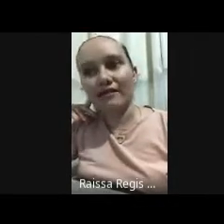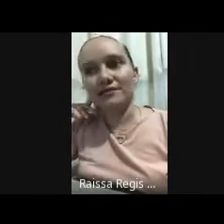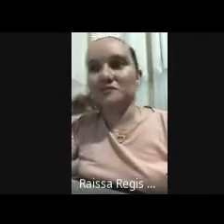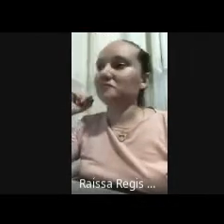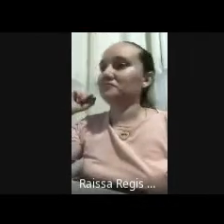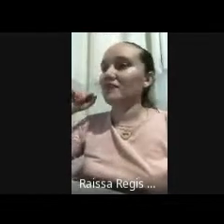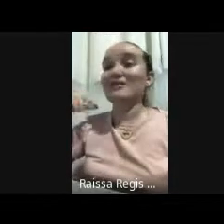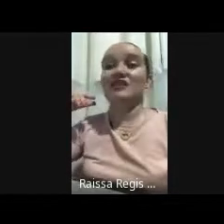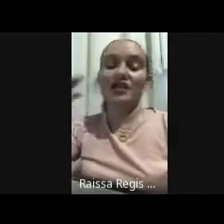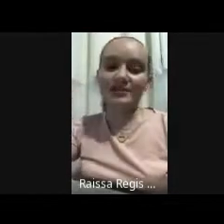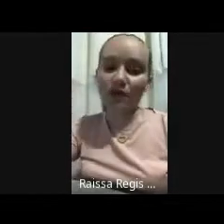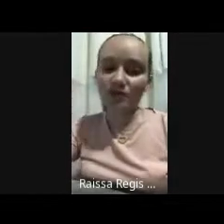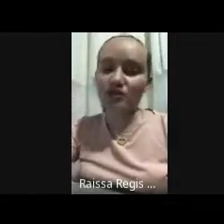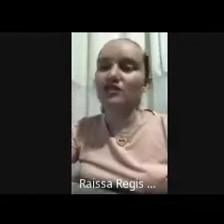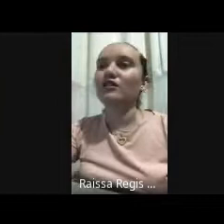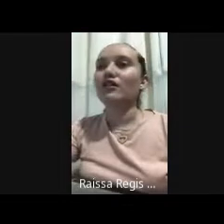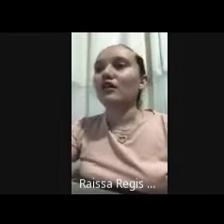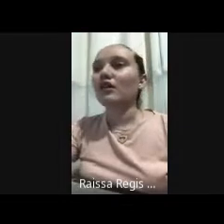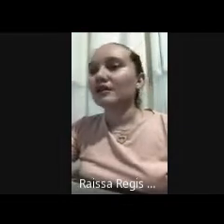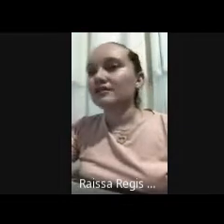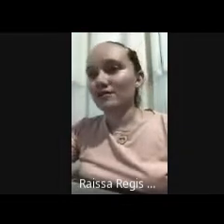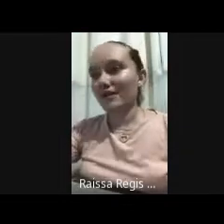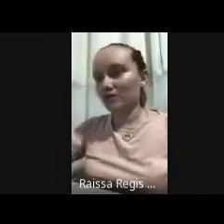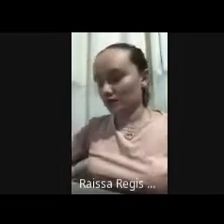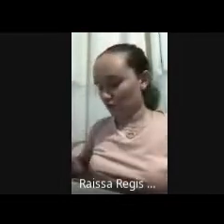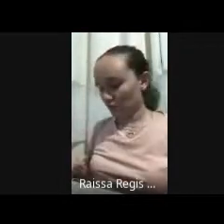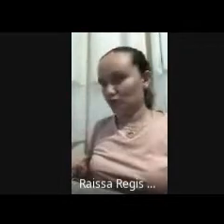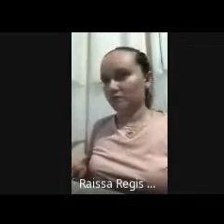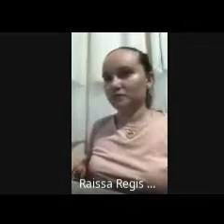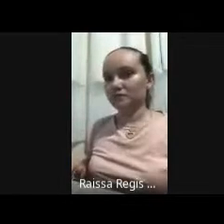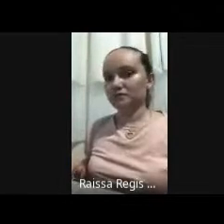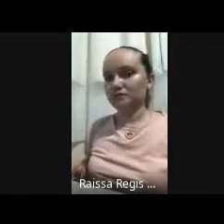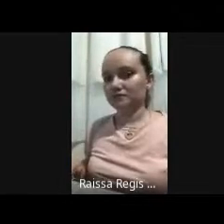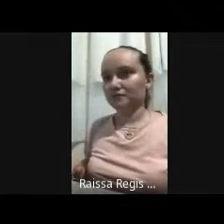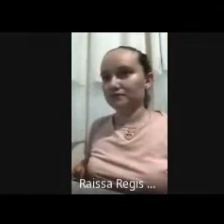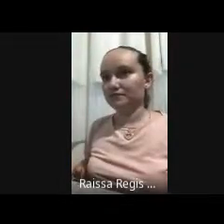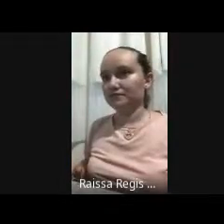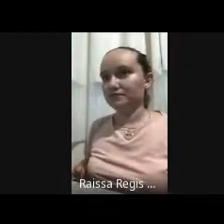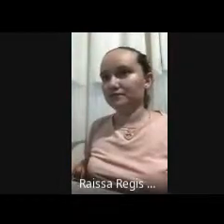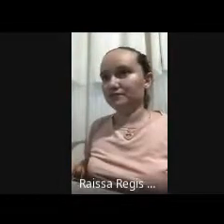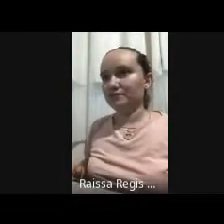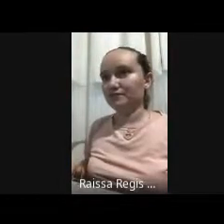de sinais. Mas ele faleceu antes de terminar os seus estudos.